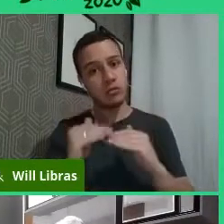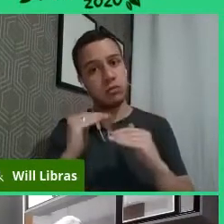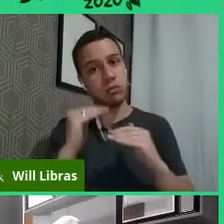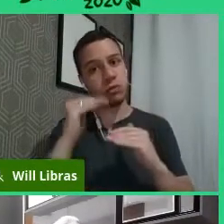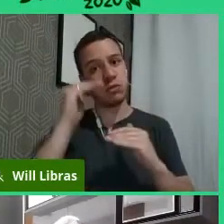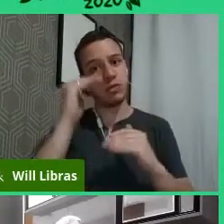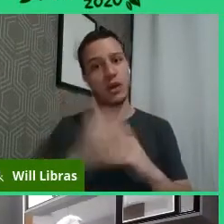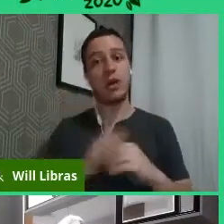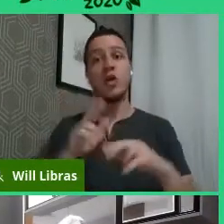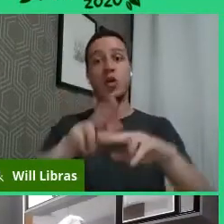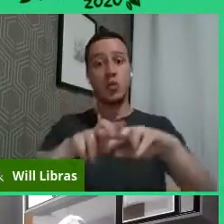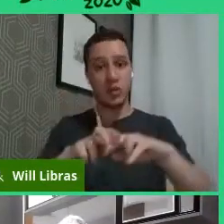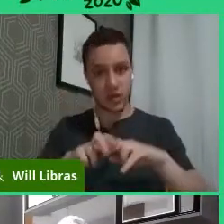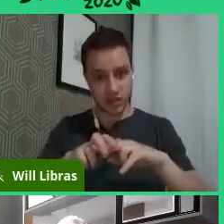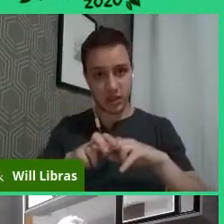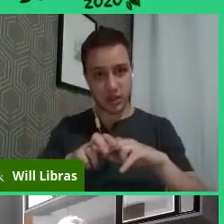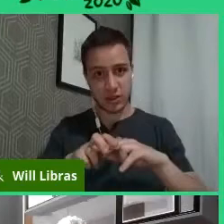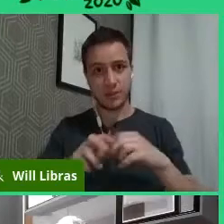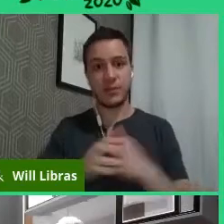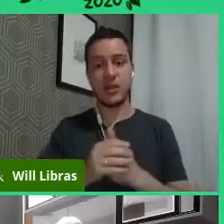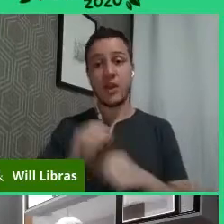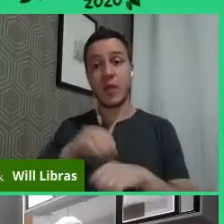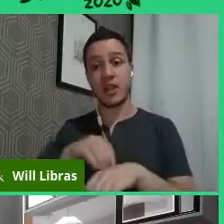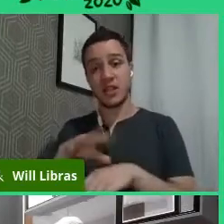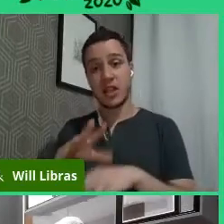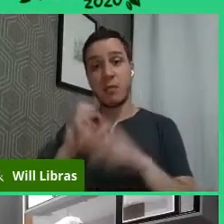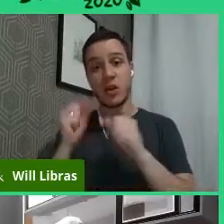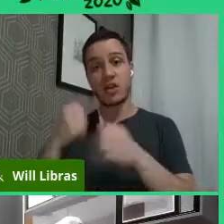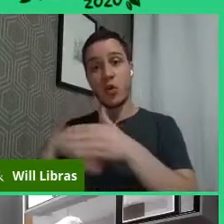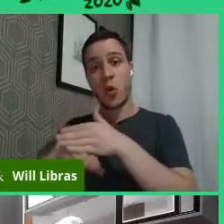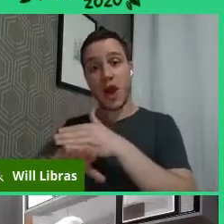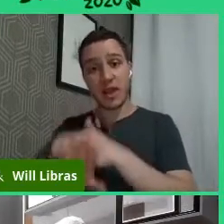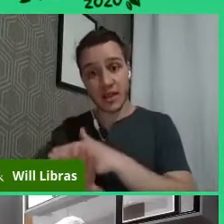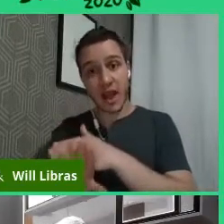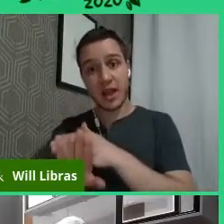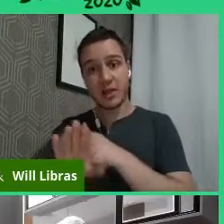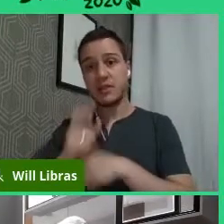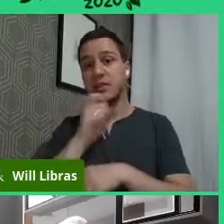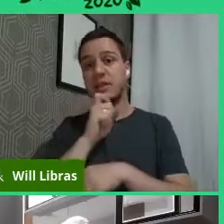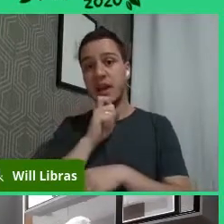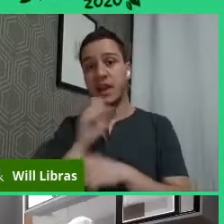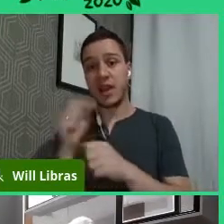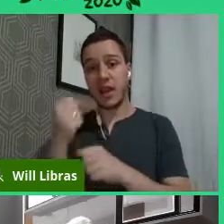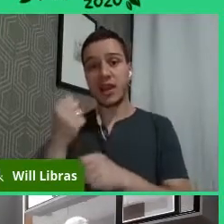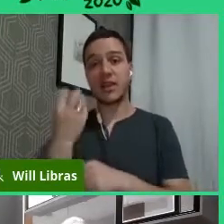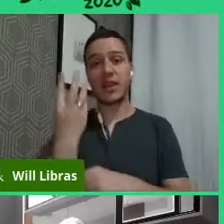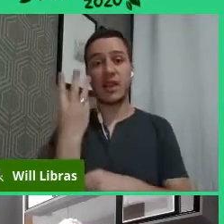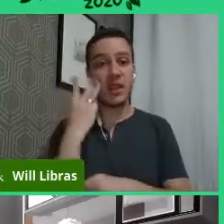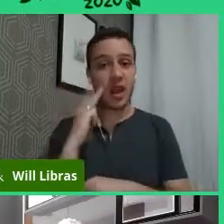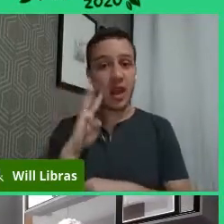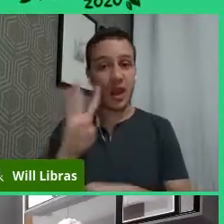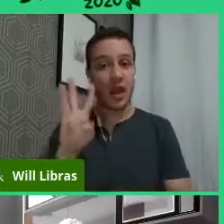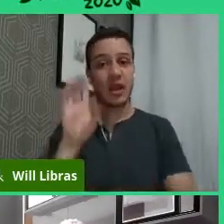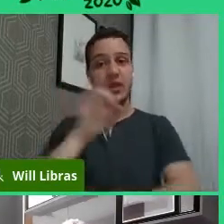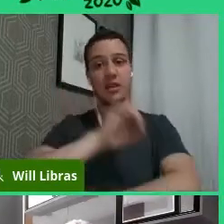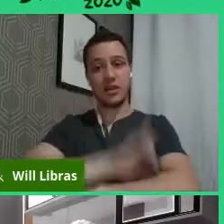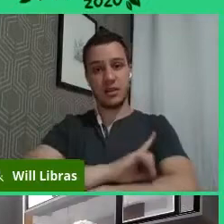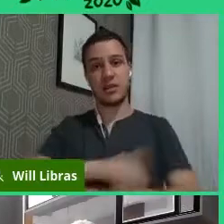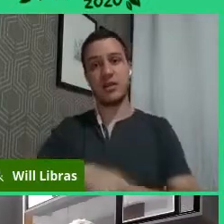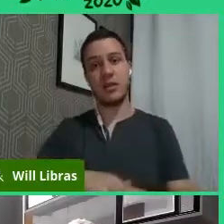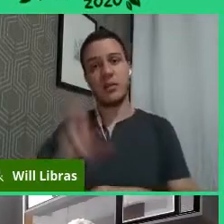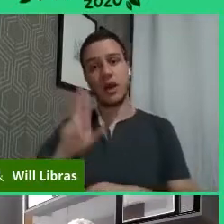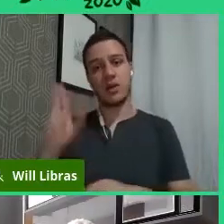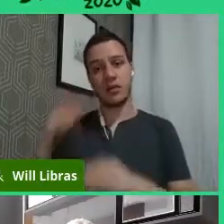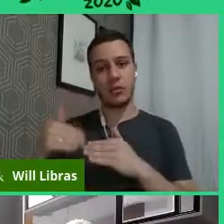isso que eu coloquei ali na dica que dá para guardar na geladeira por 3 dias, para ir utilizando a longo